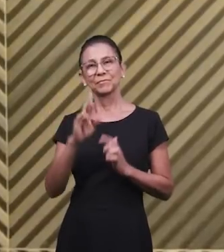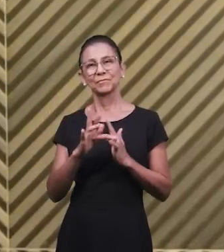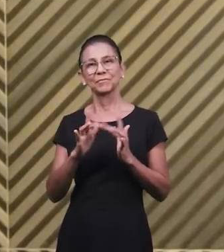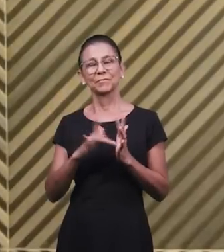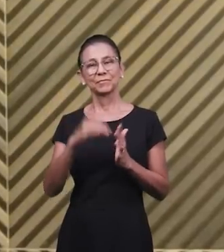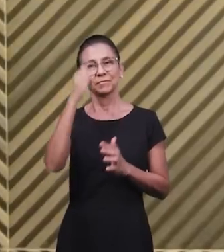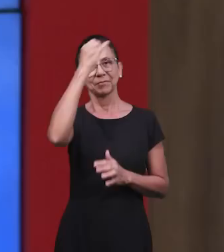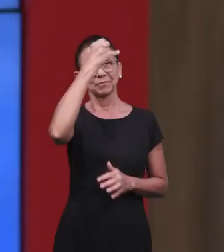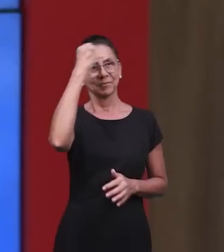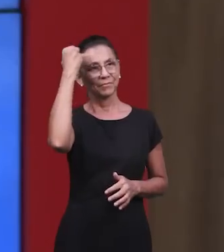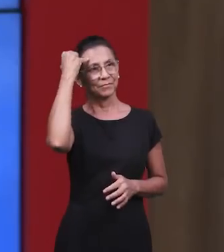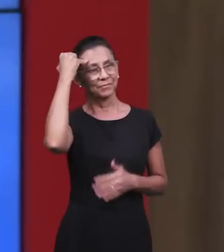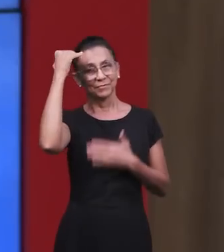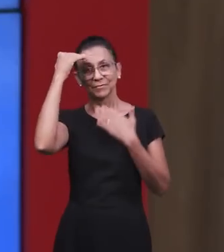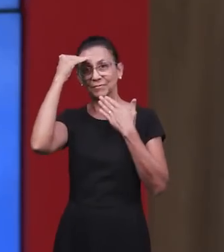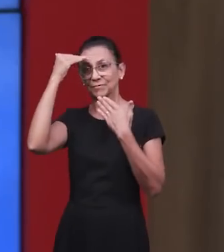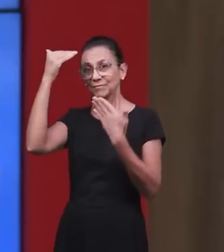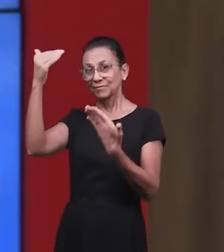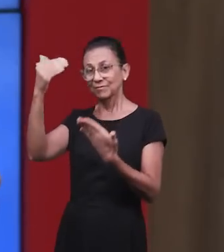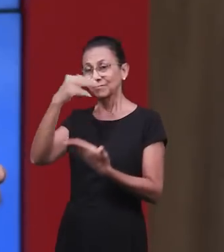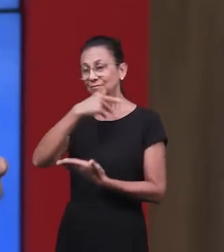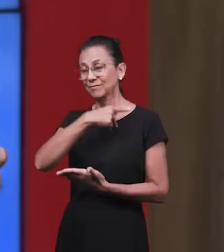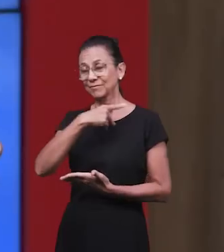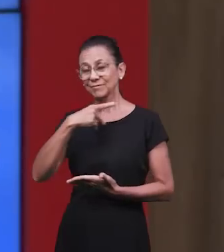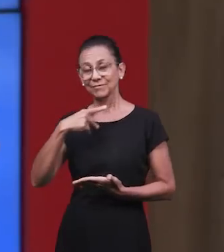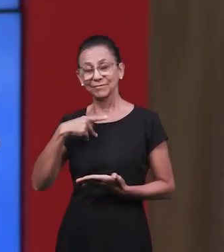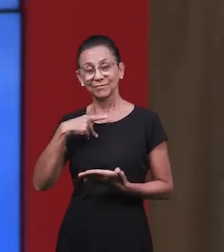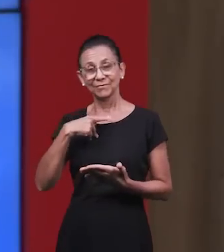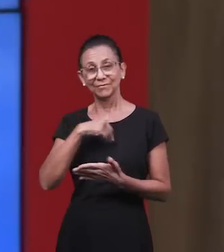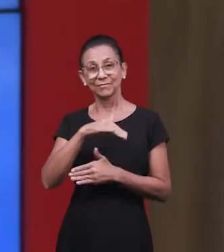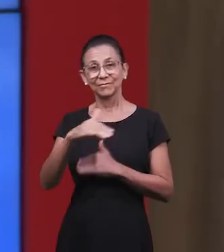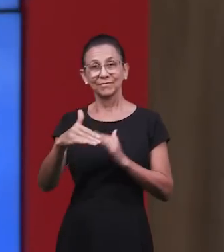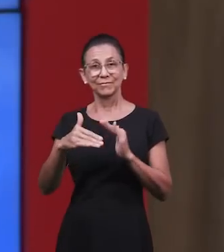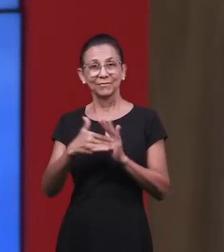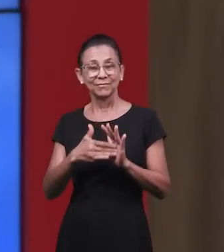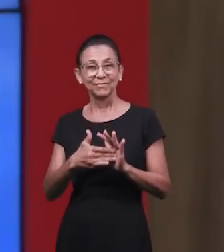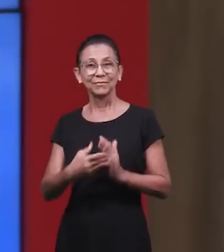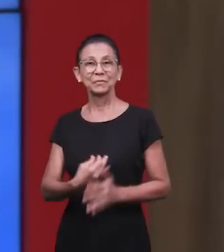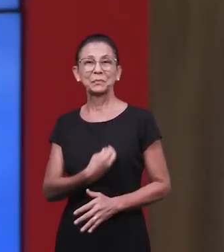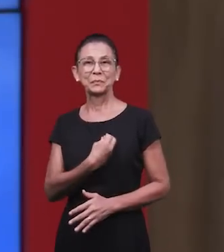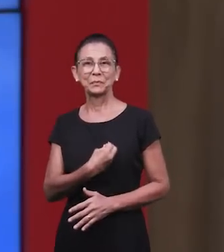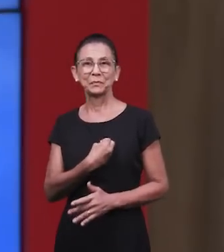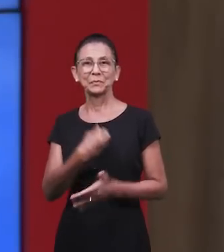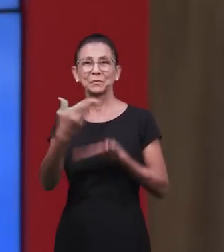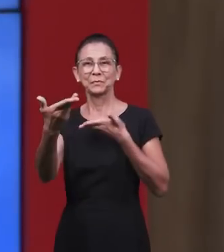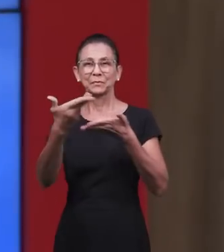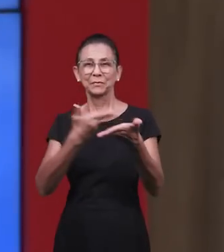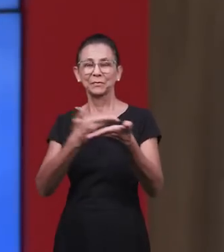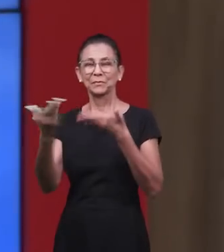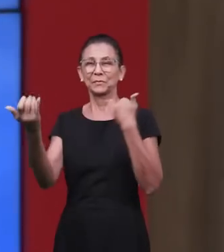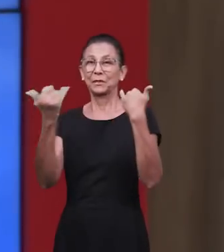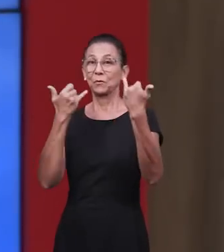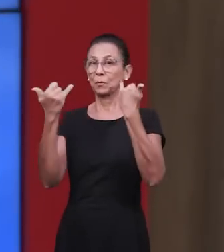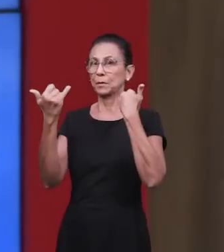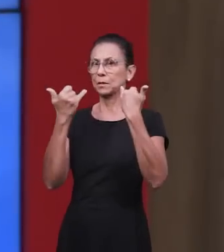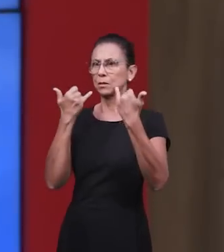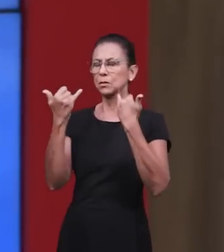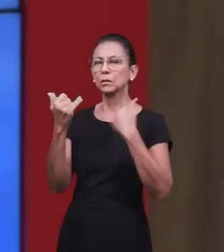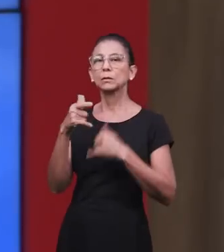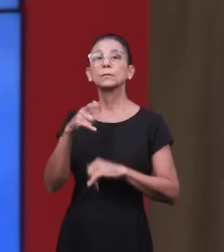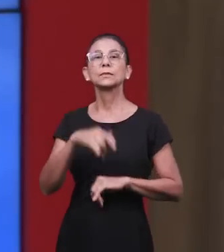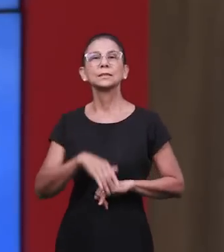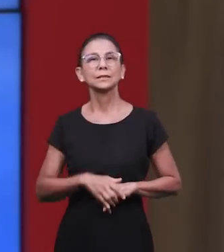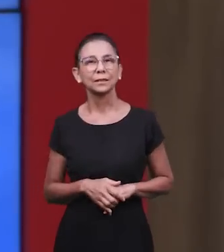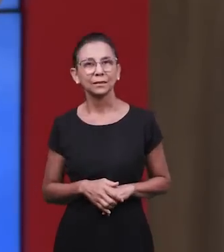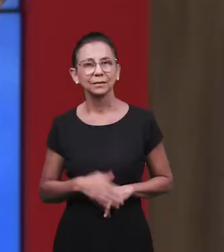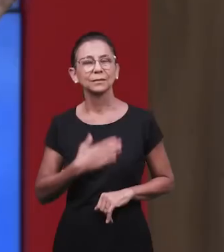Senhor, Jorge. Obrigado, pastor Alexandre, obrigado aos pastores pelas participações aqui de todos, né? Pelas informações. E